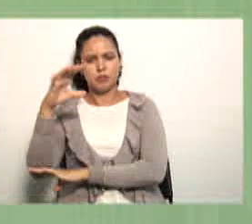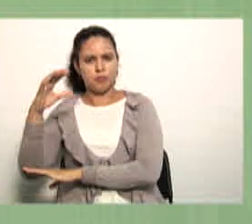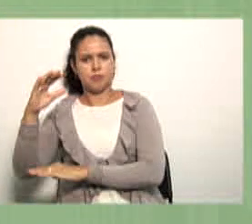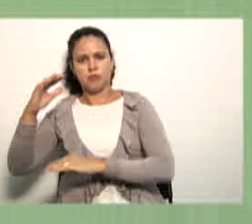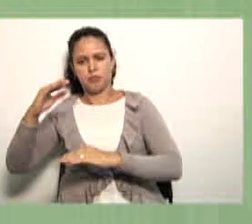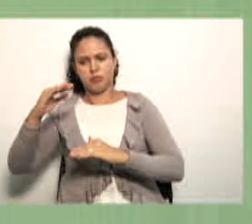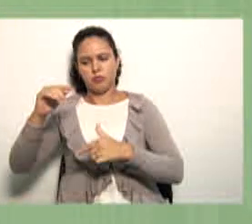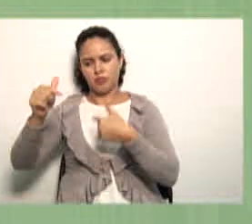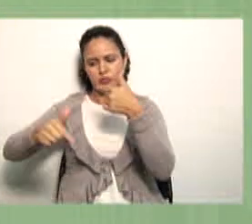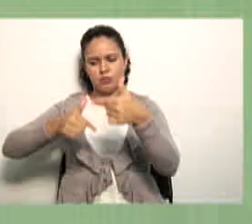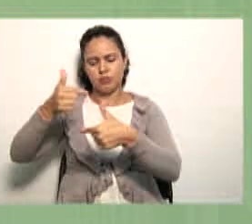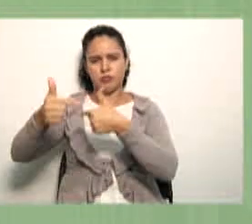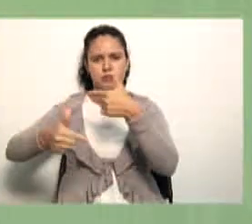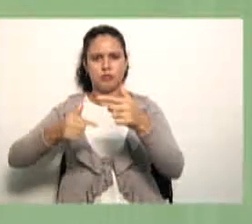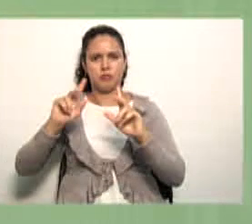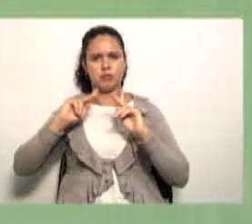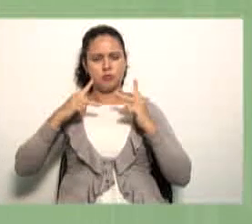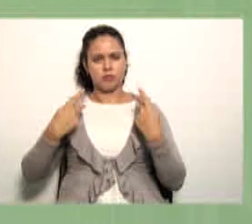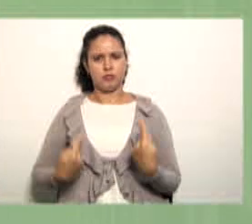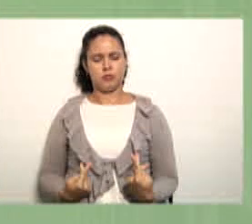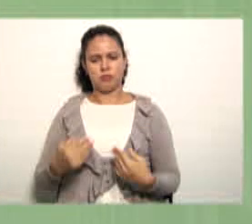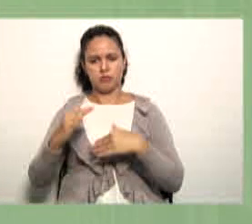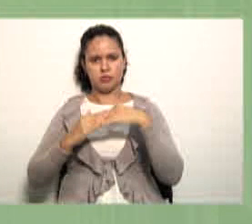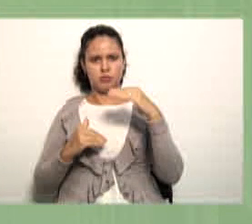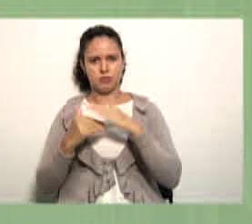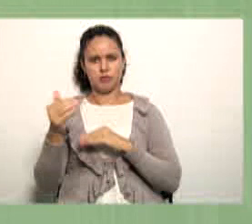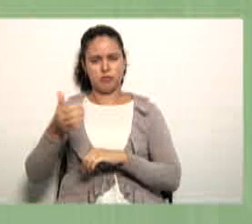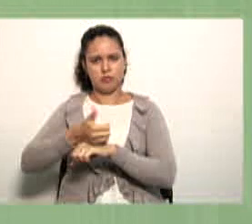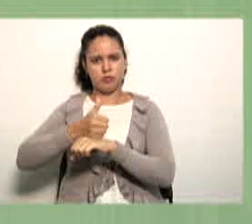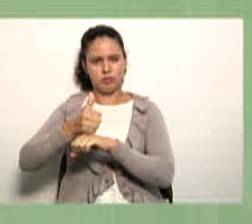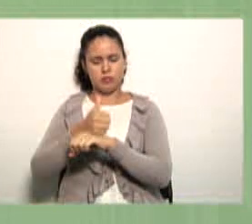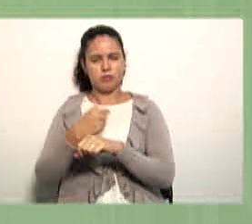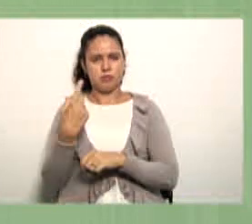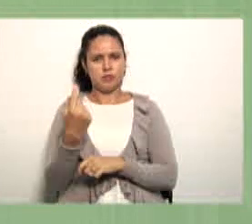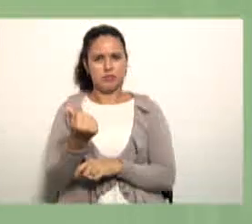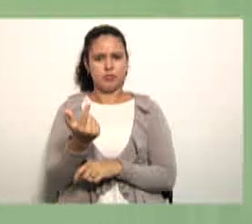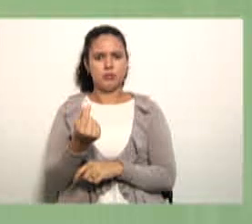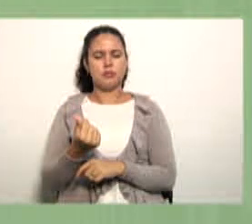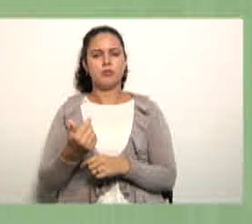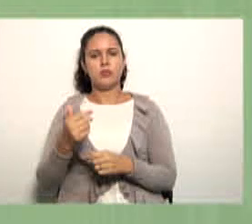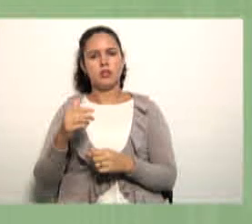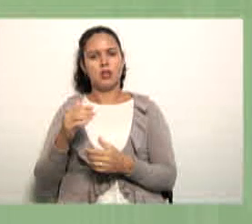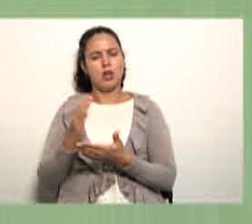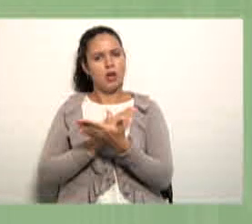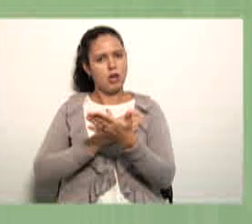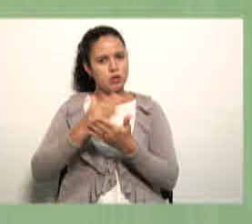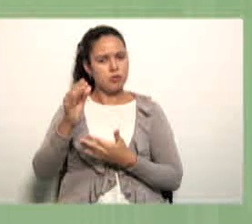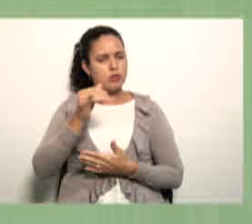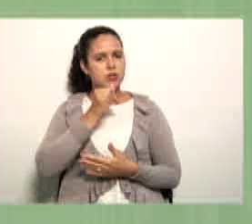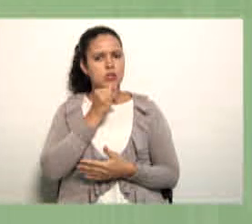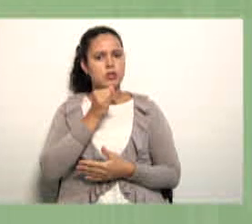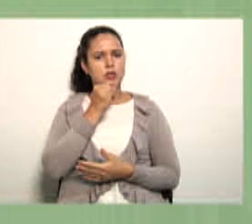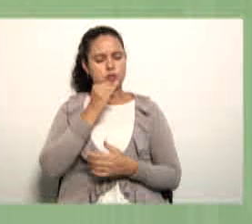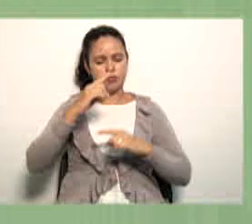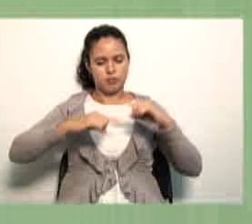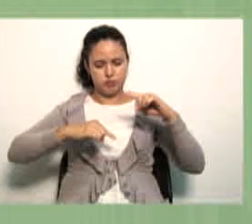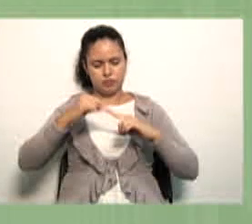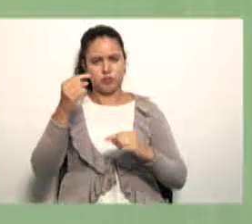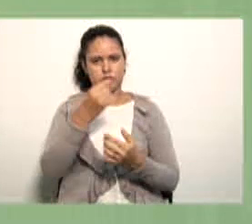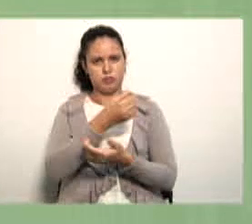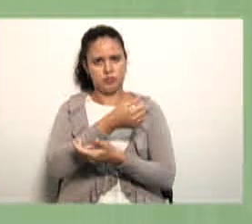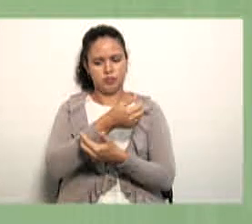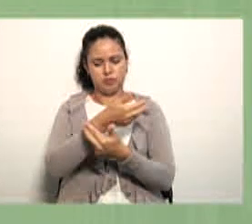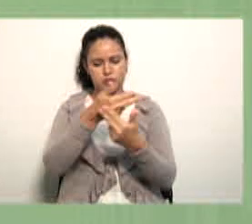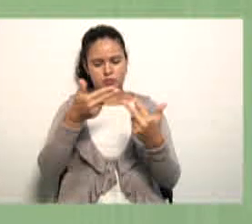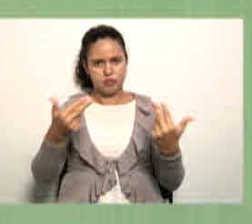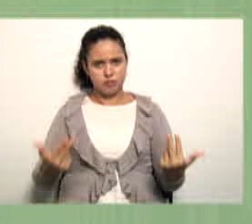trabalho humano qualificado, recursos financeiros, que é o dinheiro. Esses são alguns exemplos de recursos produtivos.